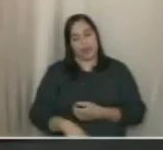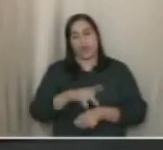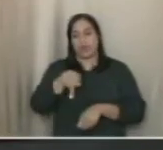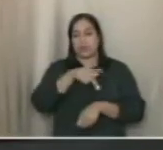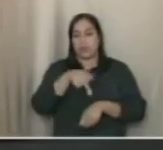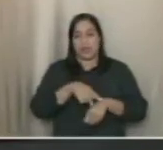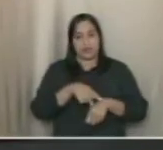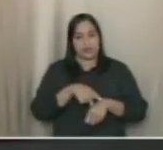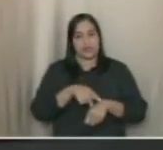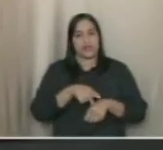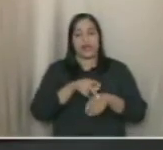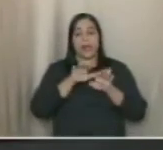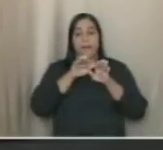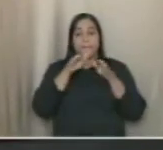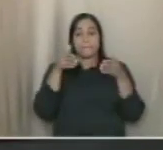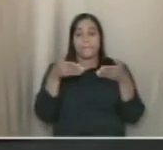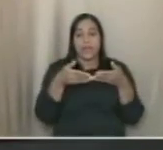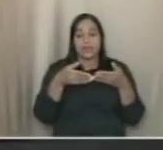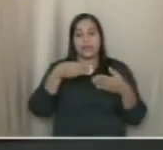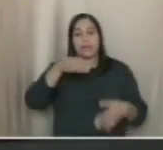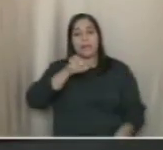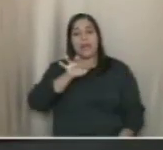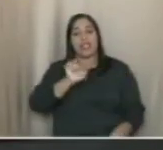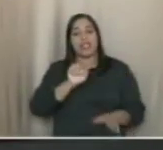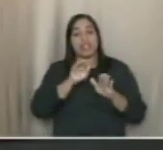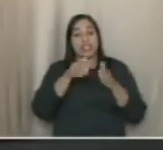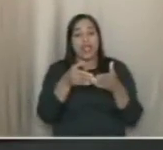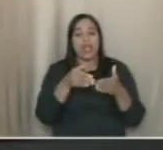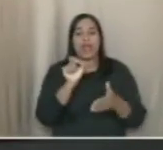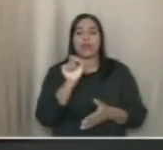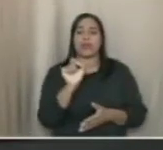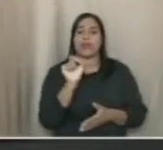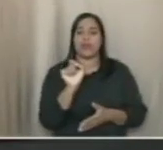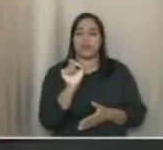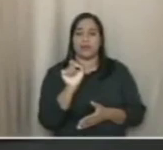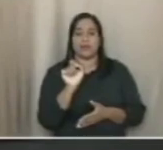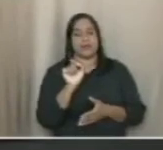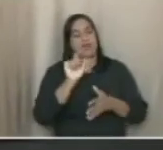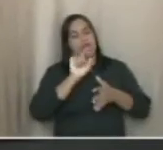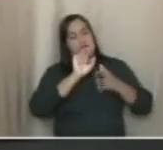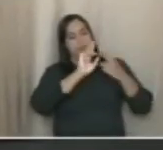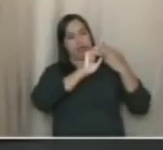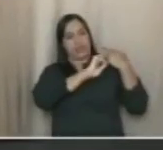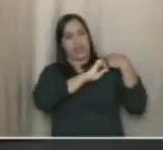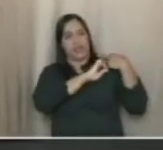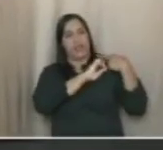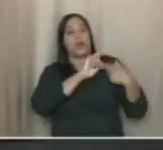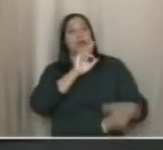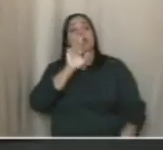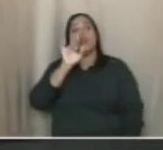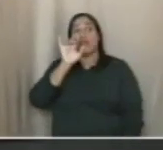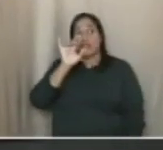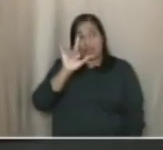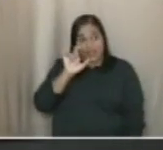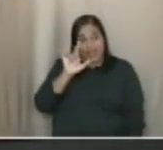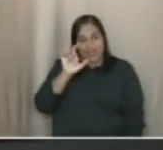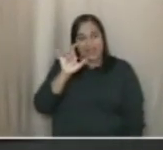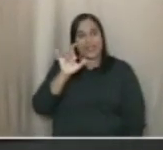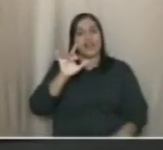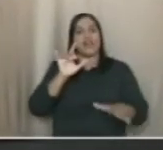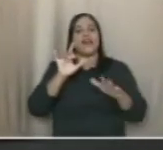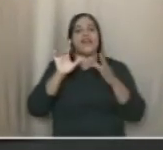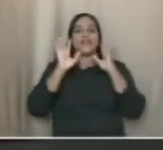polícia a meta que é a plataforma em que responsável pelo Instagram pelo WhatsApp pelo Facebook